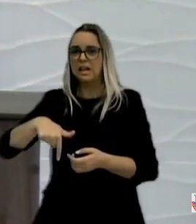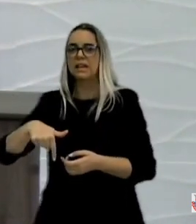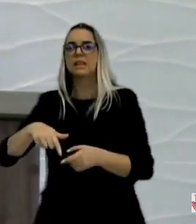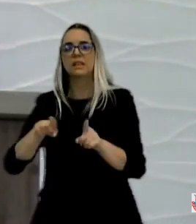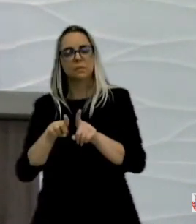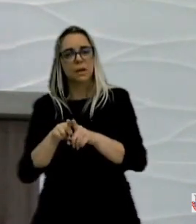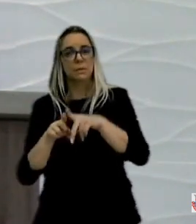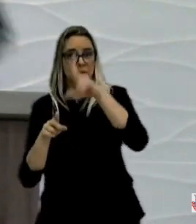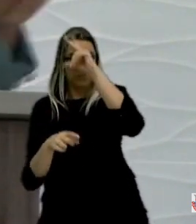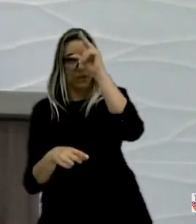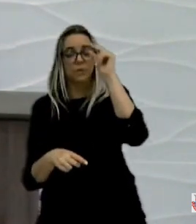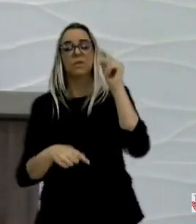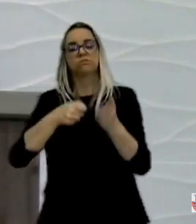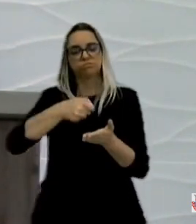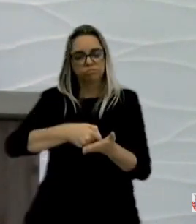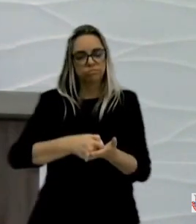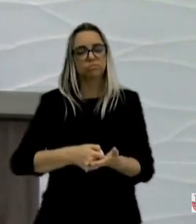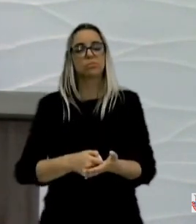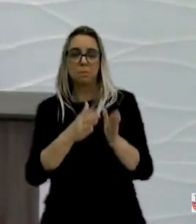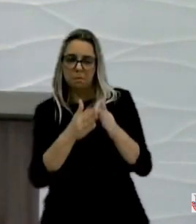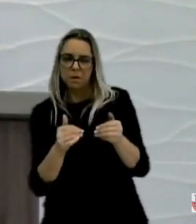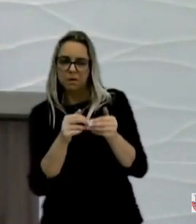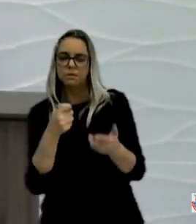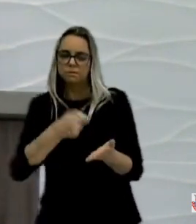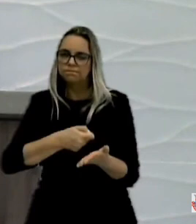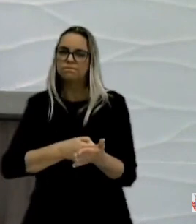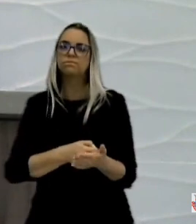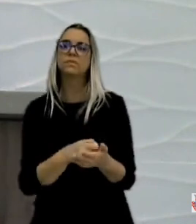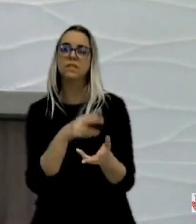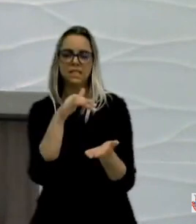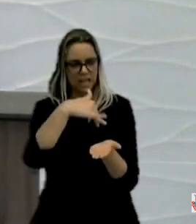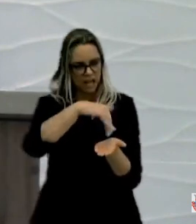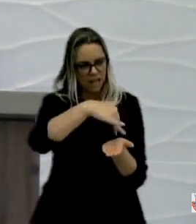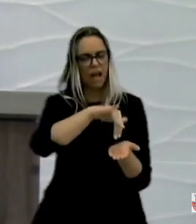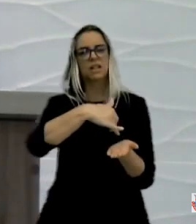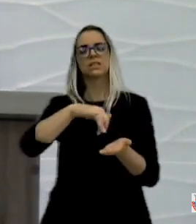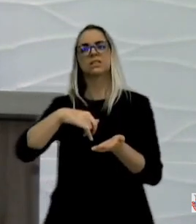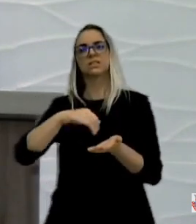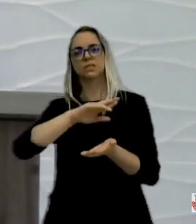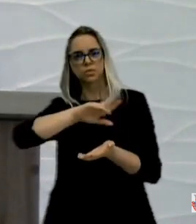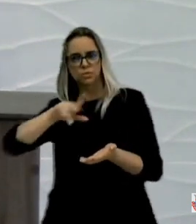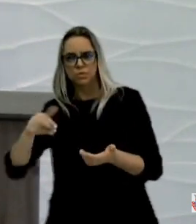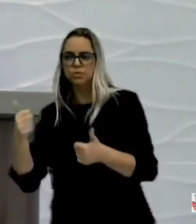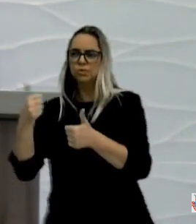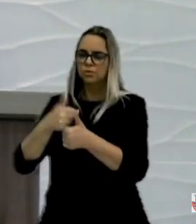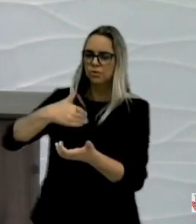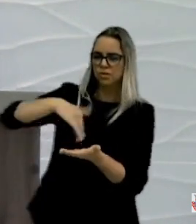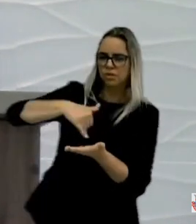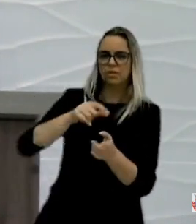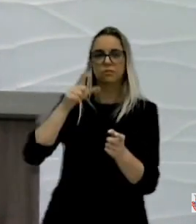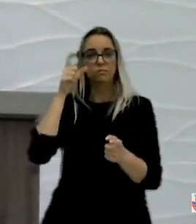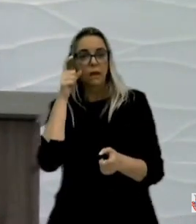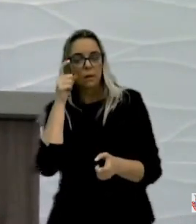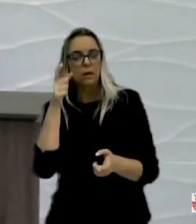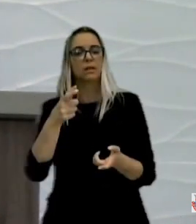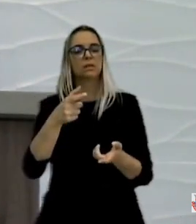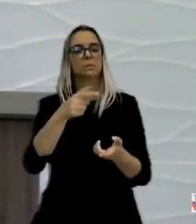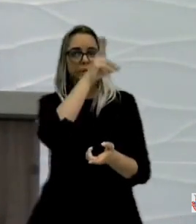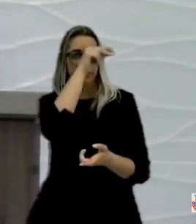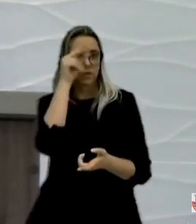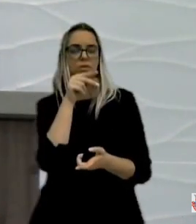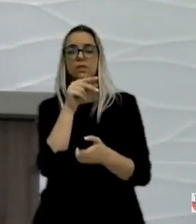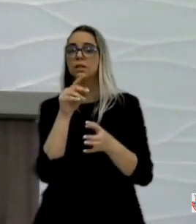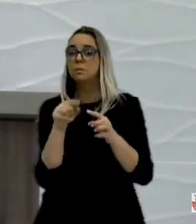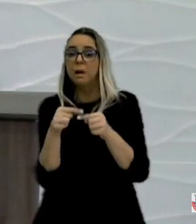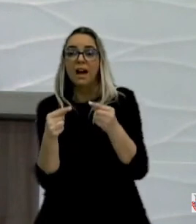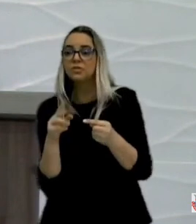lá na prefeitura, cobro a secretário, cobro a secretária de junta, a fiscal de prefeitura, mas a gente tem que